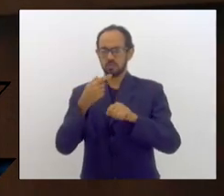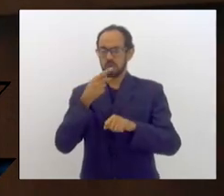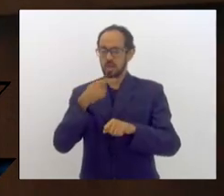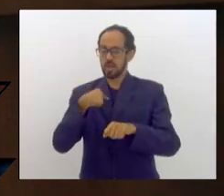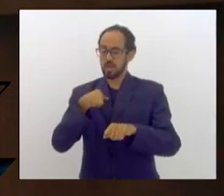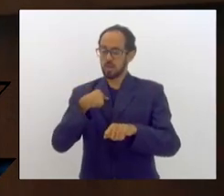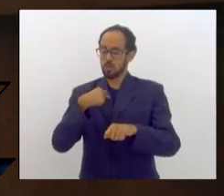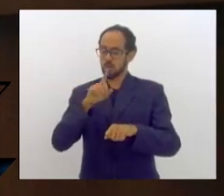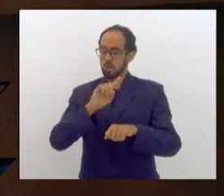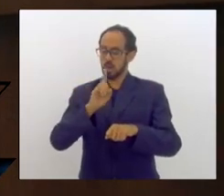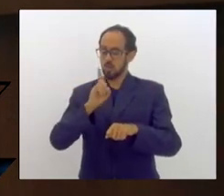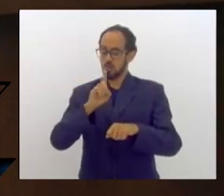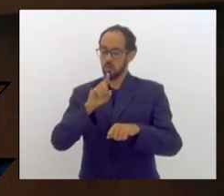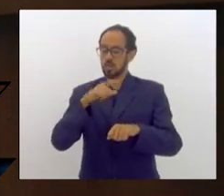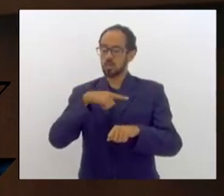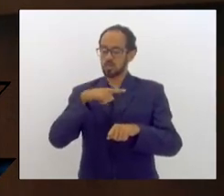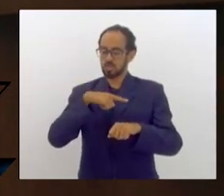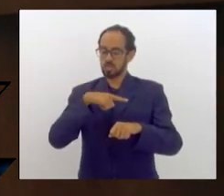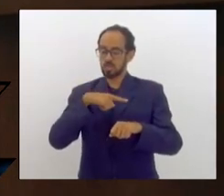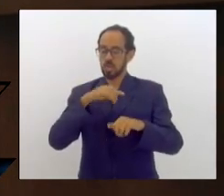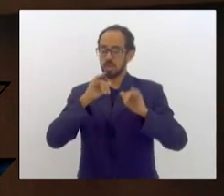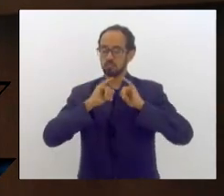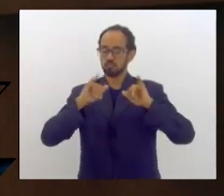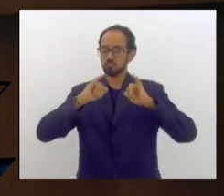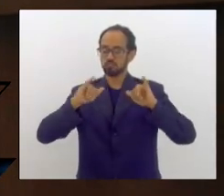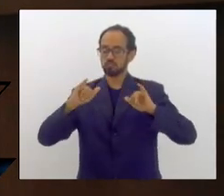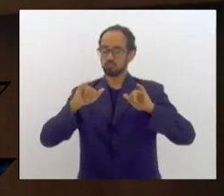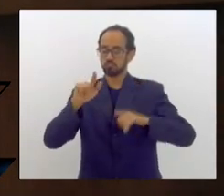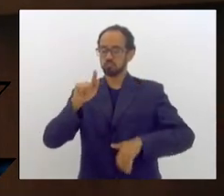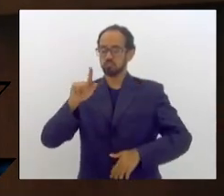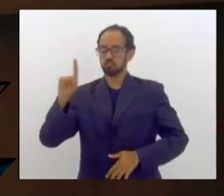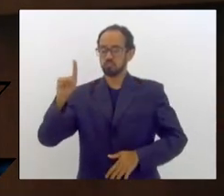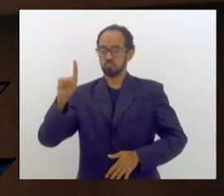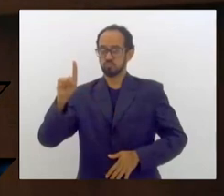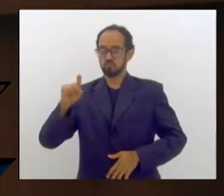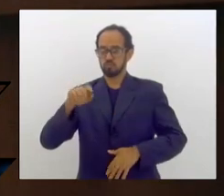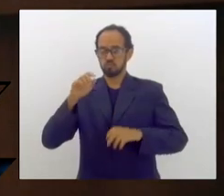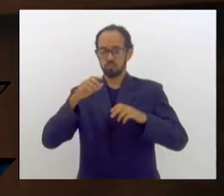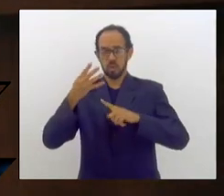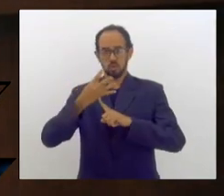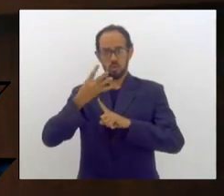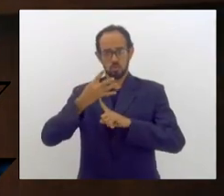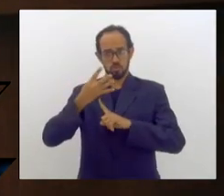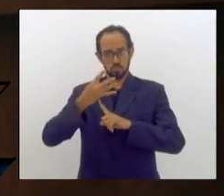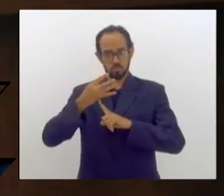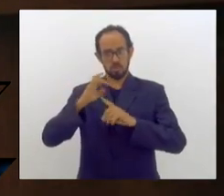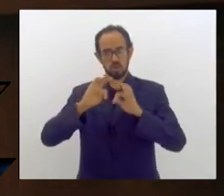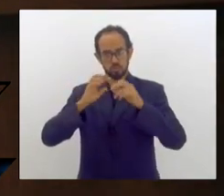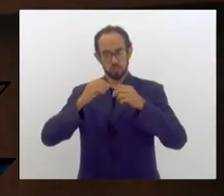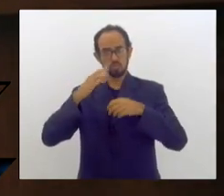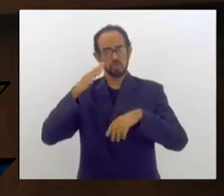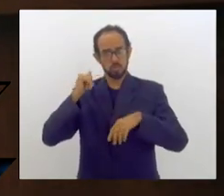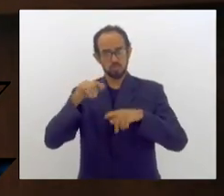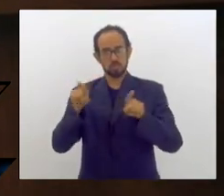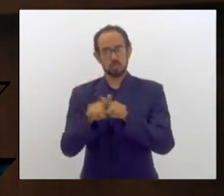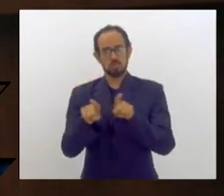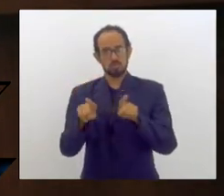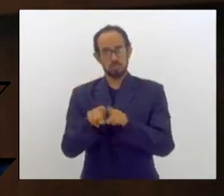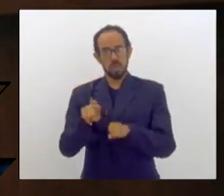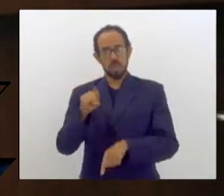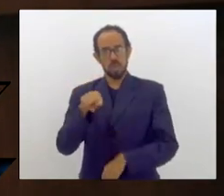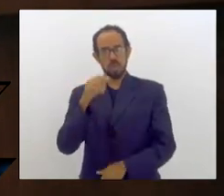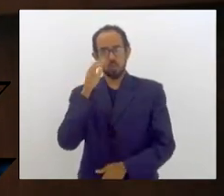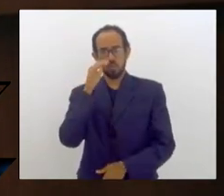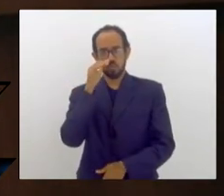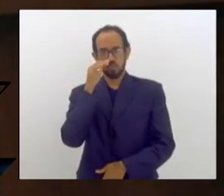está aqui a matéria do G1, da Globo, para que todo mundo saiba. Esse cidadão também é curioso porque